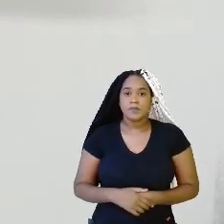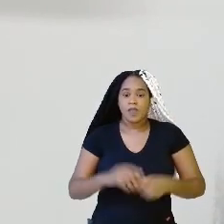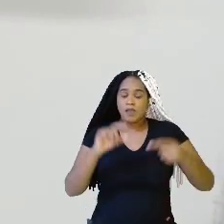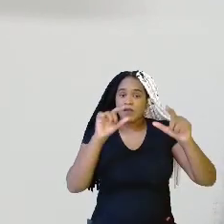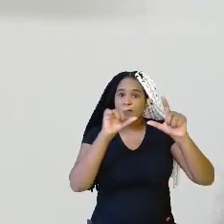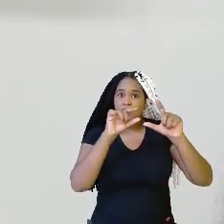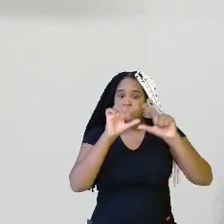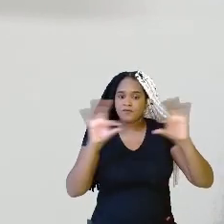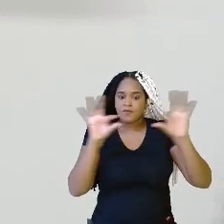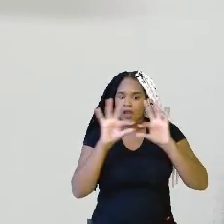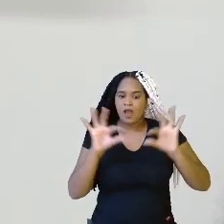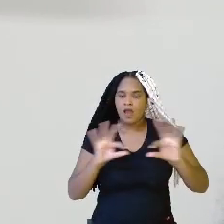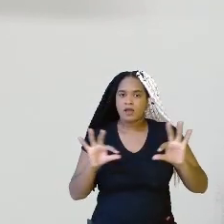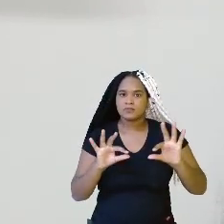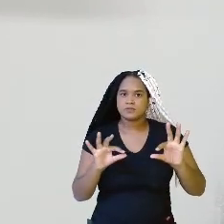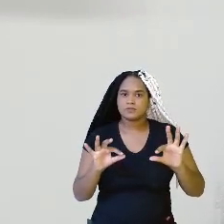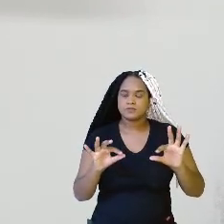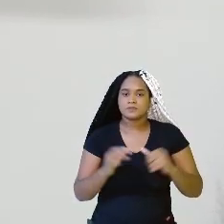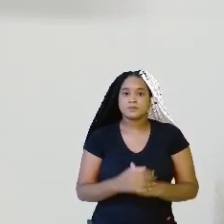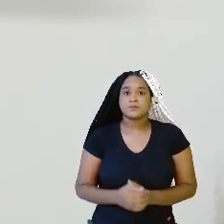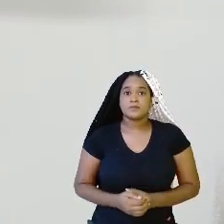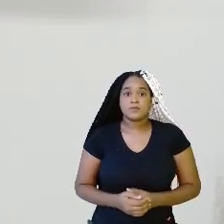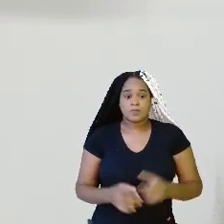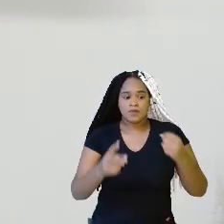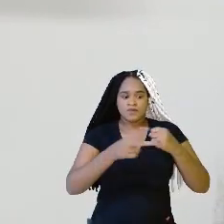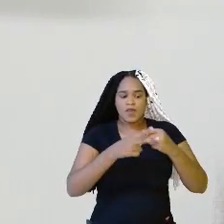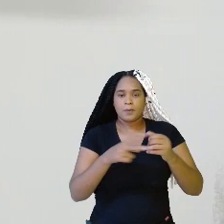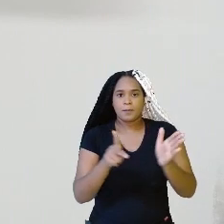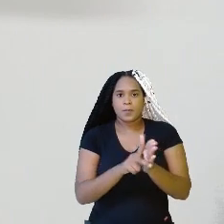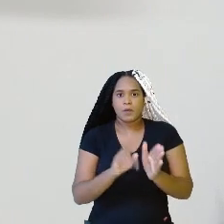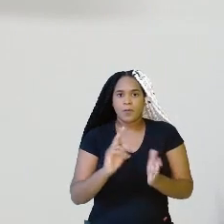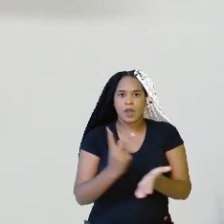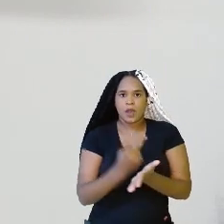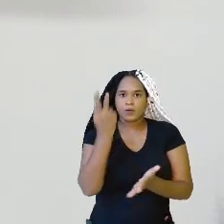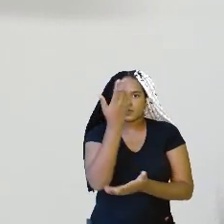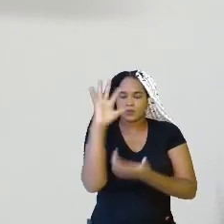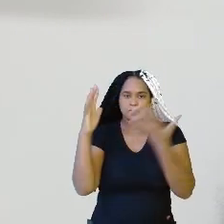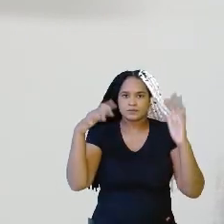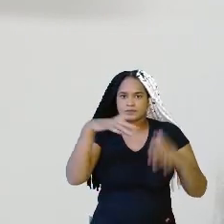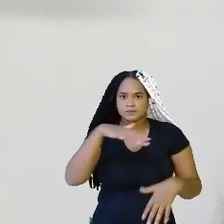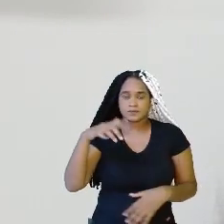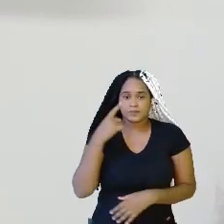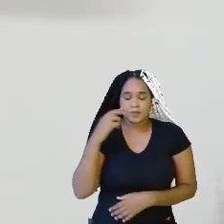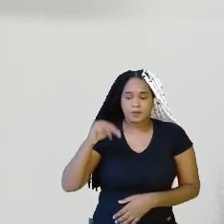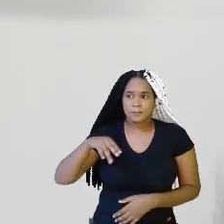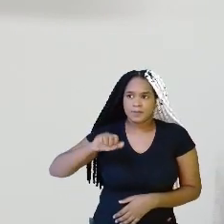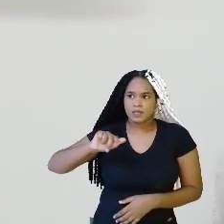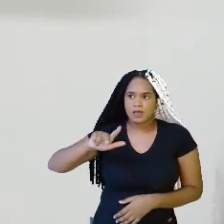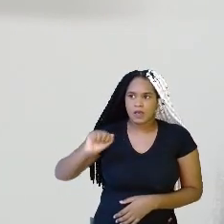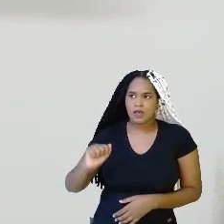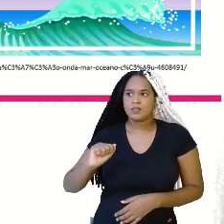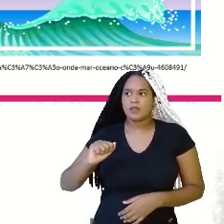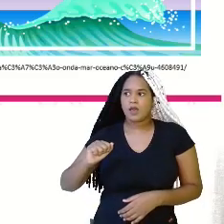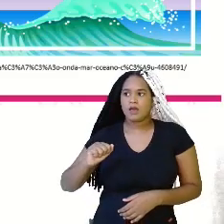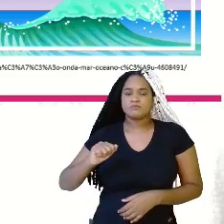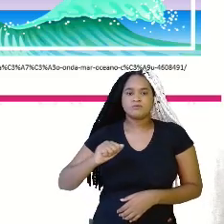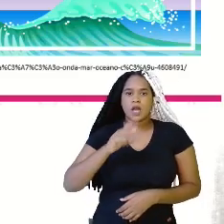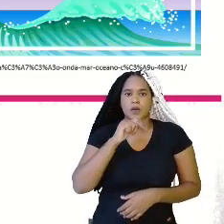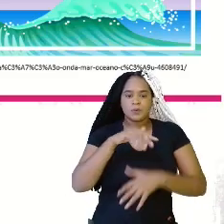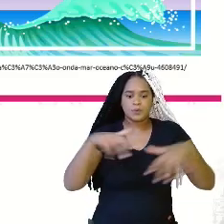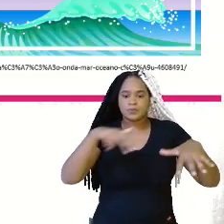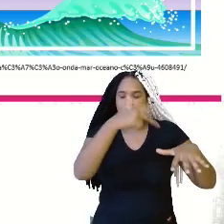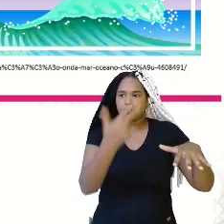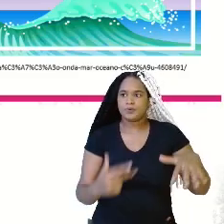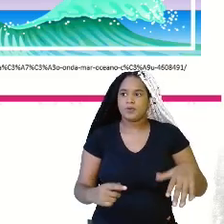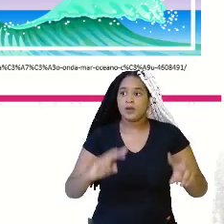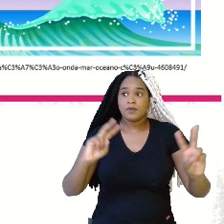frases o verbo é um fenômeno da natureza? Milena tomou banho de mar, ventava na casa da vovó,